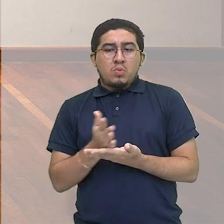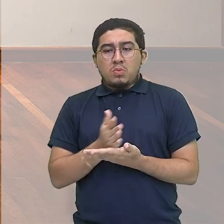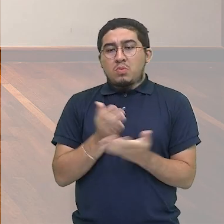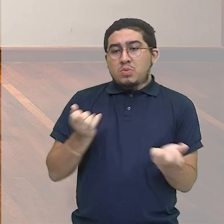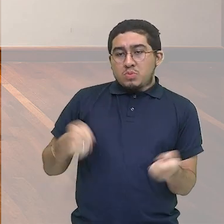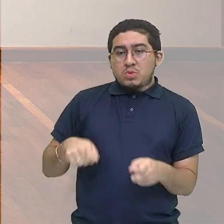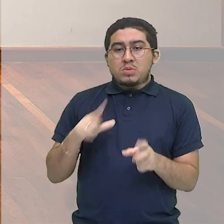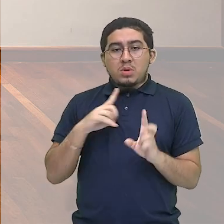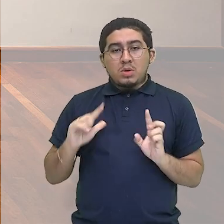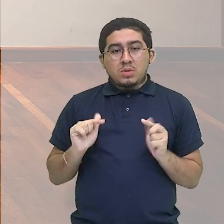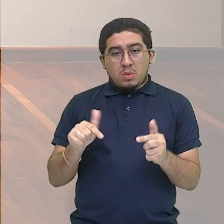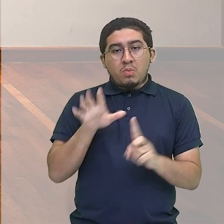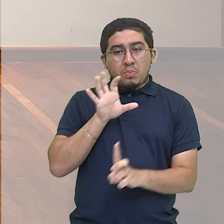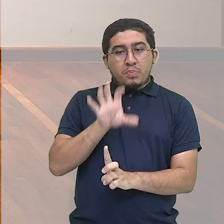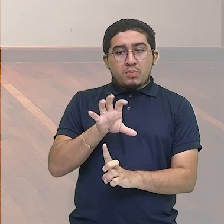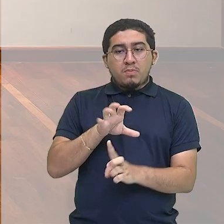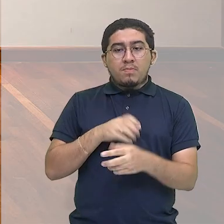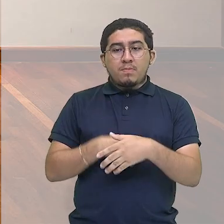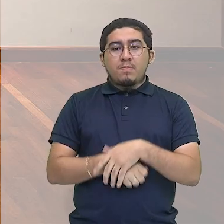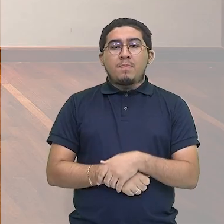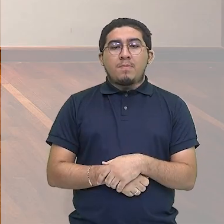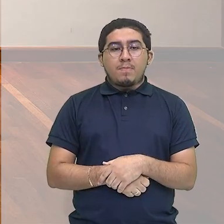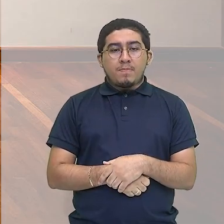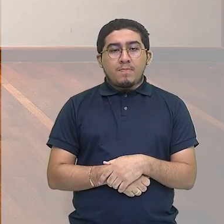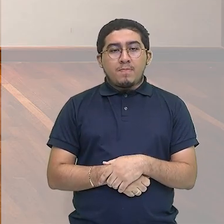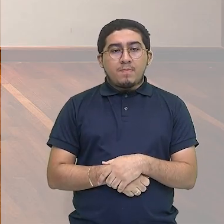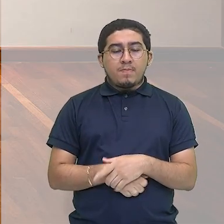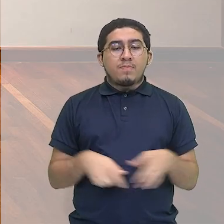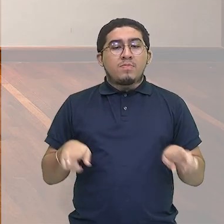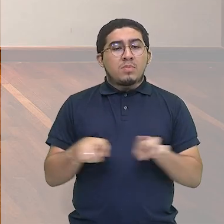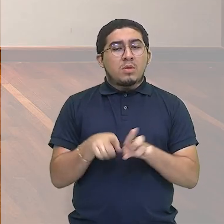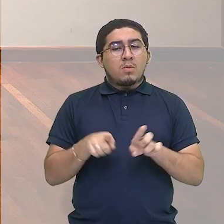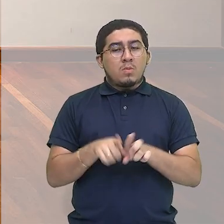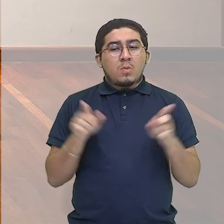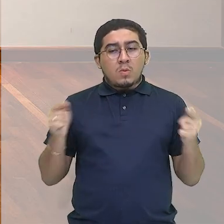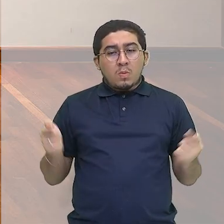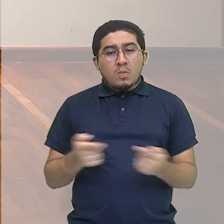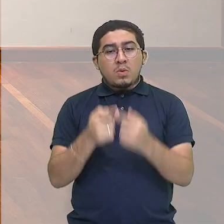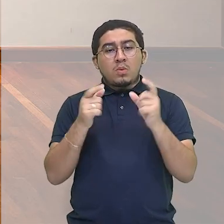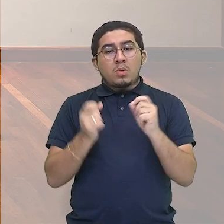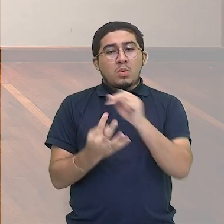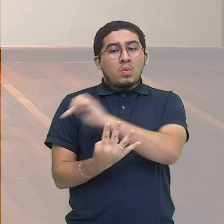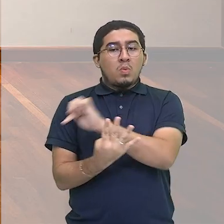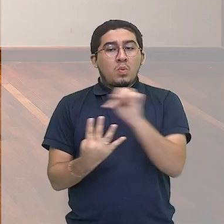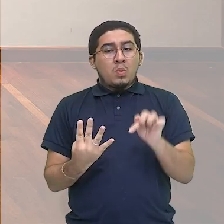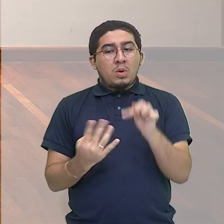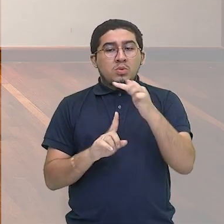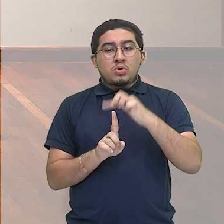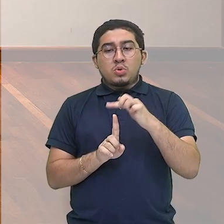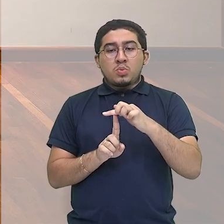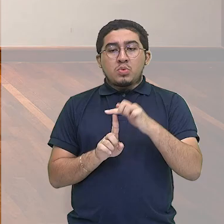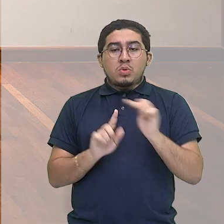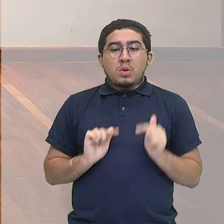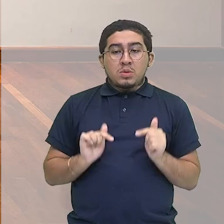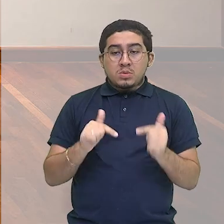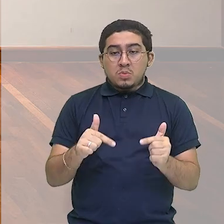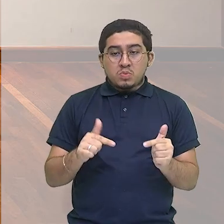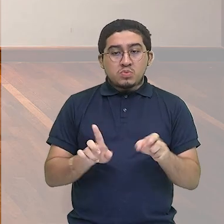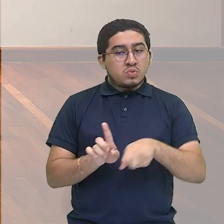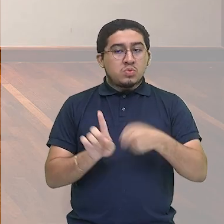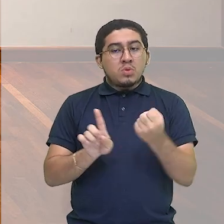com aquela ação. E aí, então, ele vai elencar 4 tipos de ação